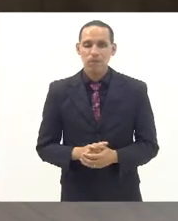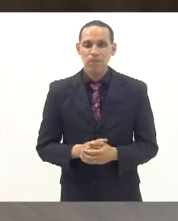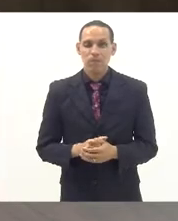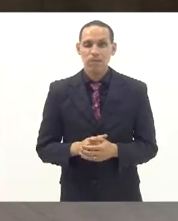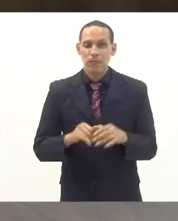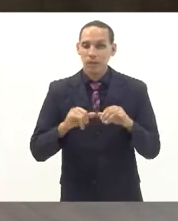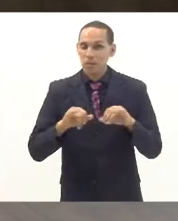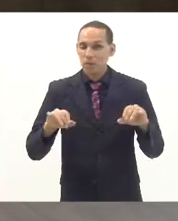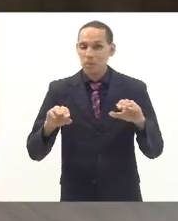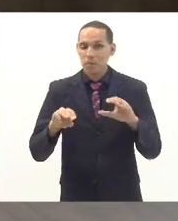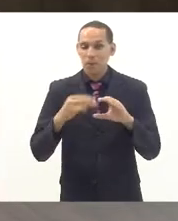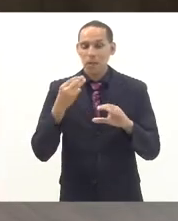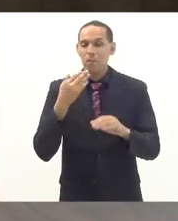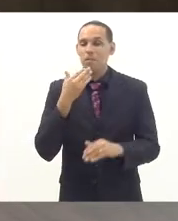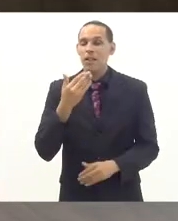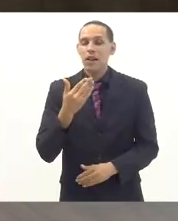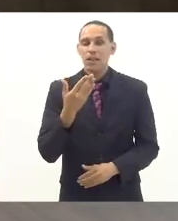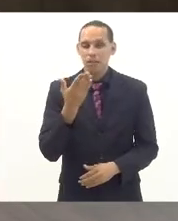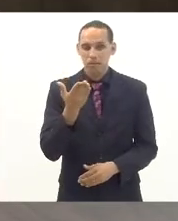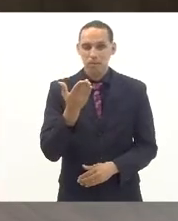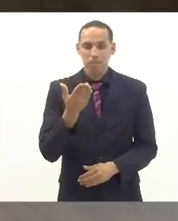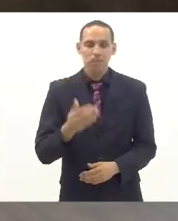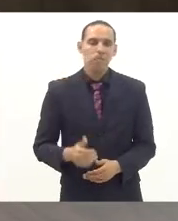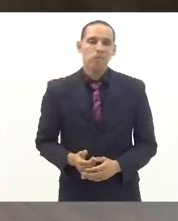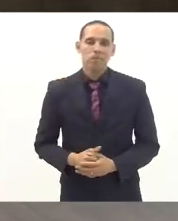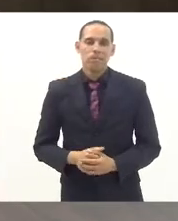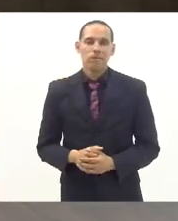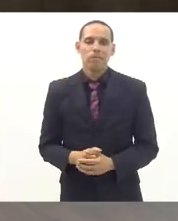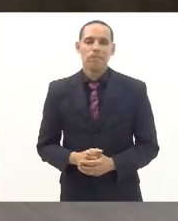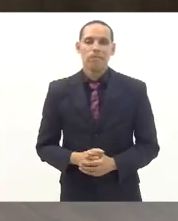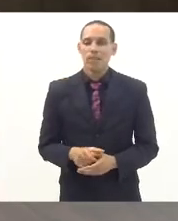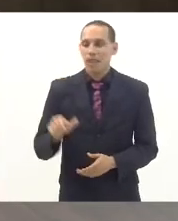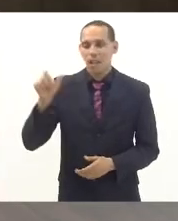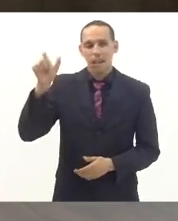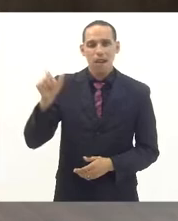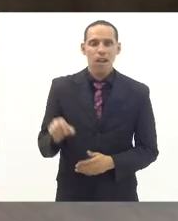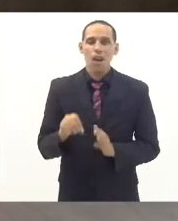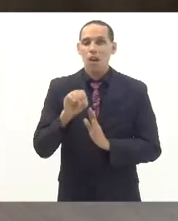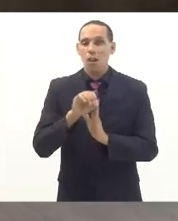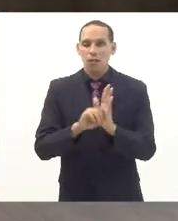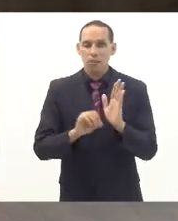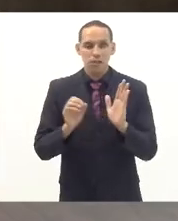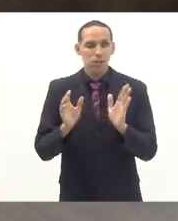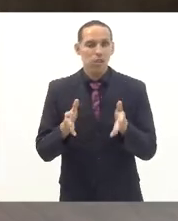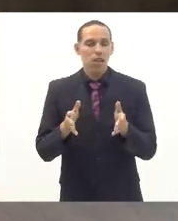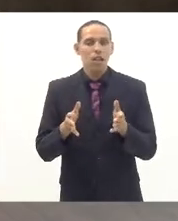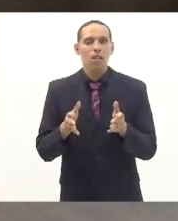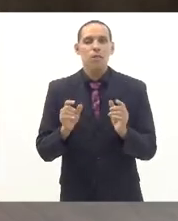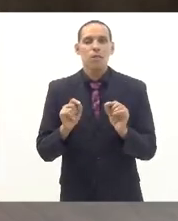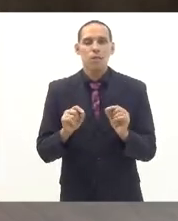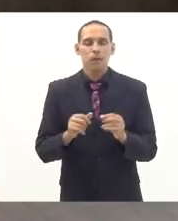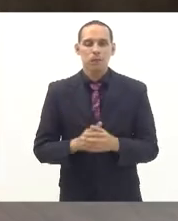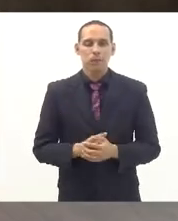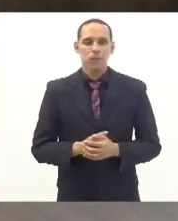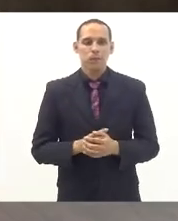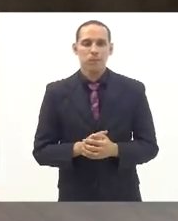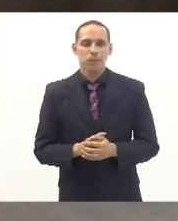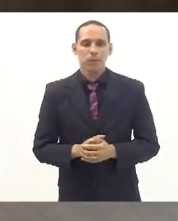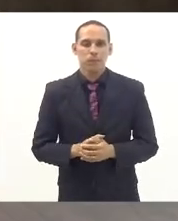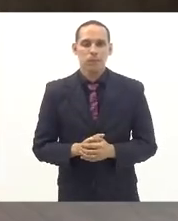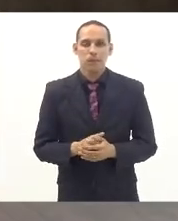mandar mensagem solicitando a vossa excelência que ela já oficiou no sentido